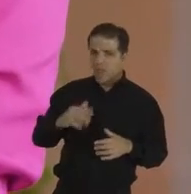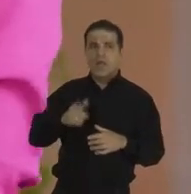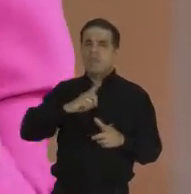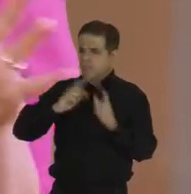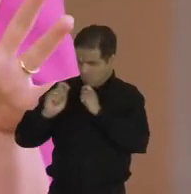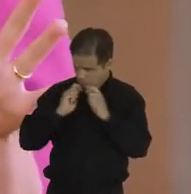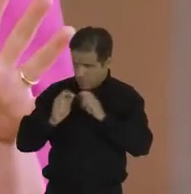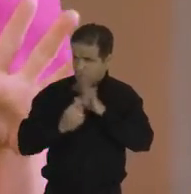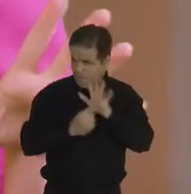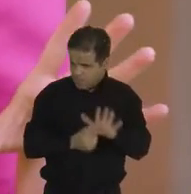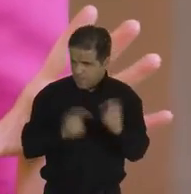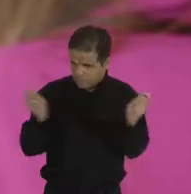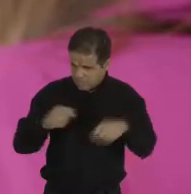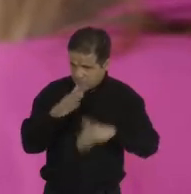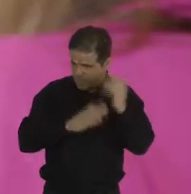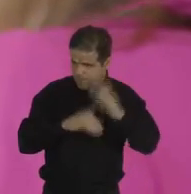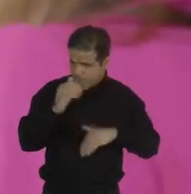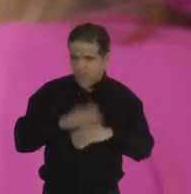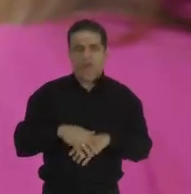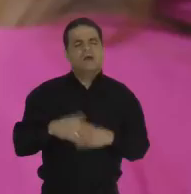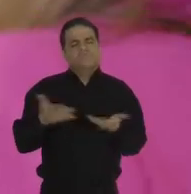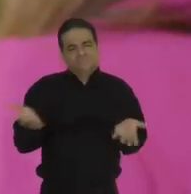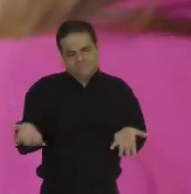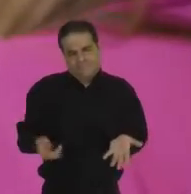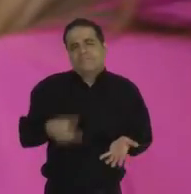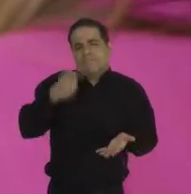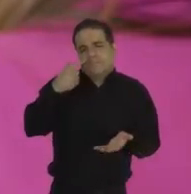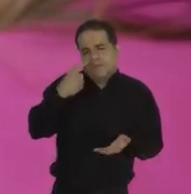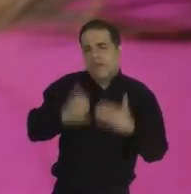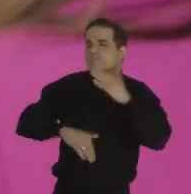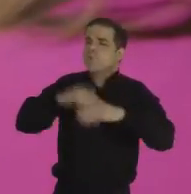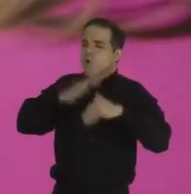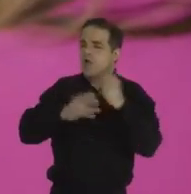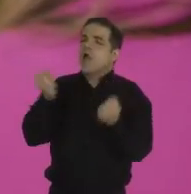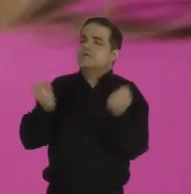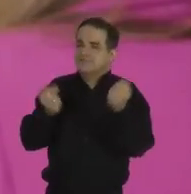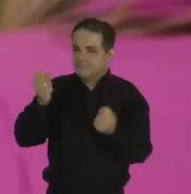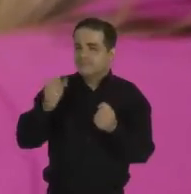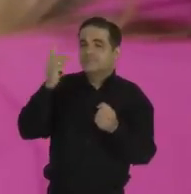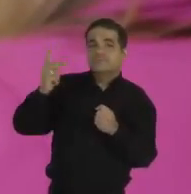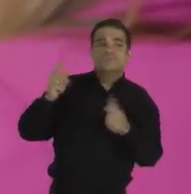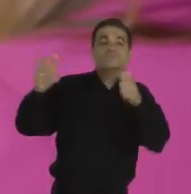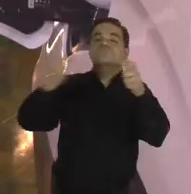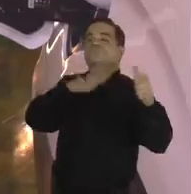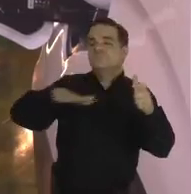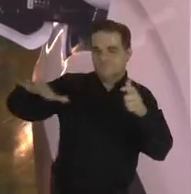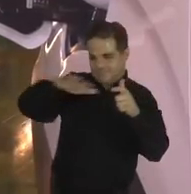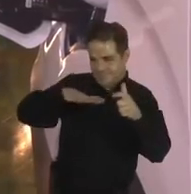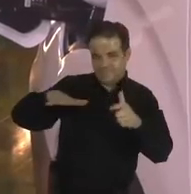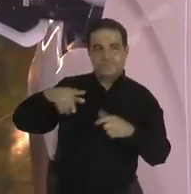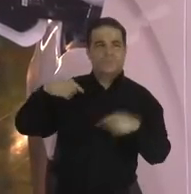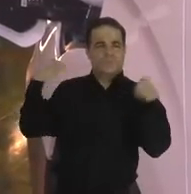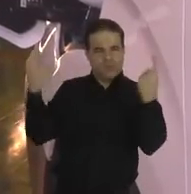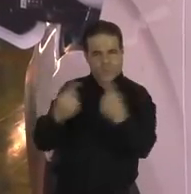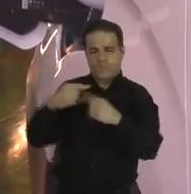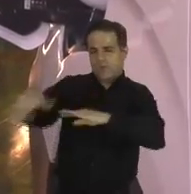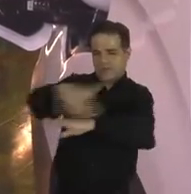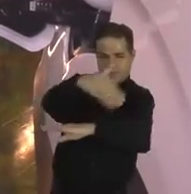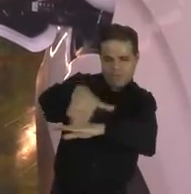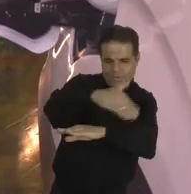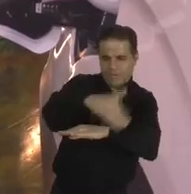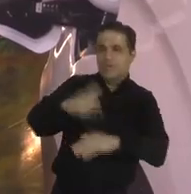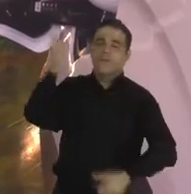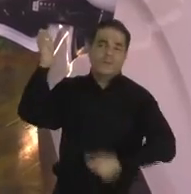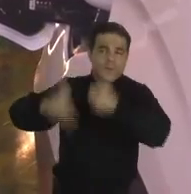tem uma reportagem para mostrar tudo isso na prática né nada melhor do que ver esses veículos no seu habitat natural rodando nas ruas